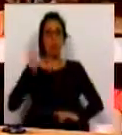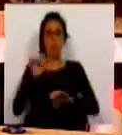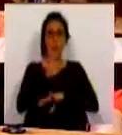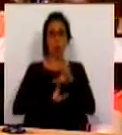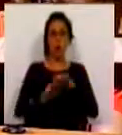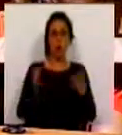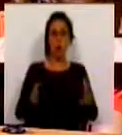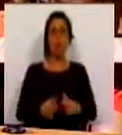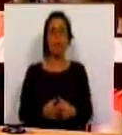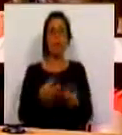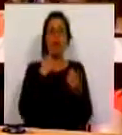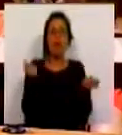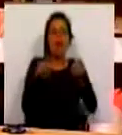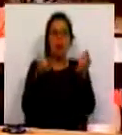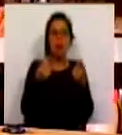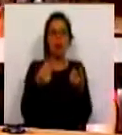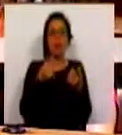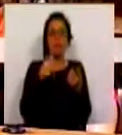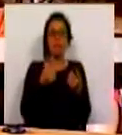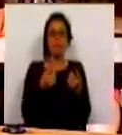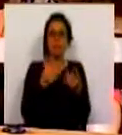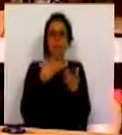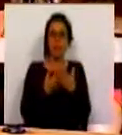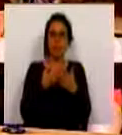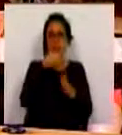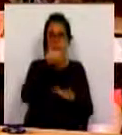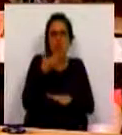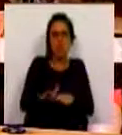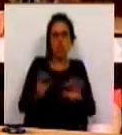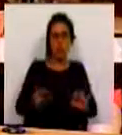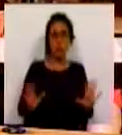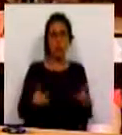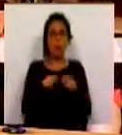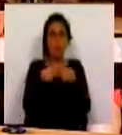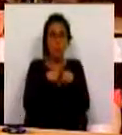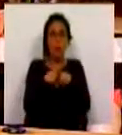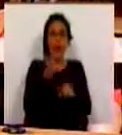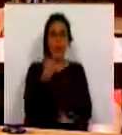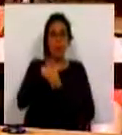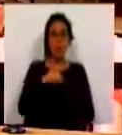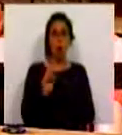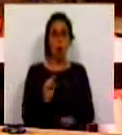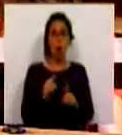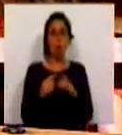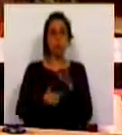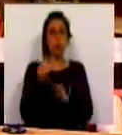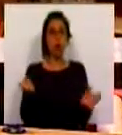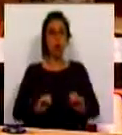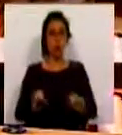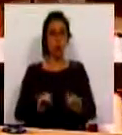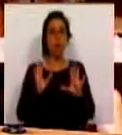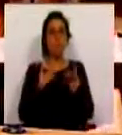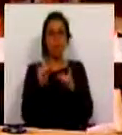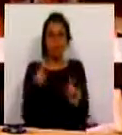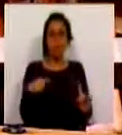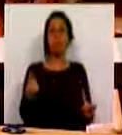Europa, populista e arraiar o xenófobo. Esse partido, o FPÖ, não venceu, mas ficou